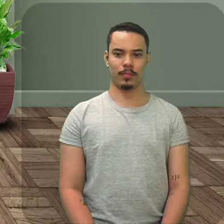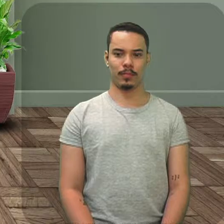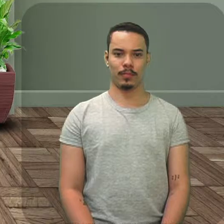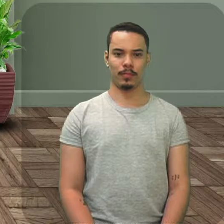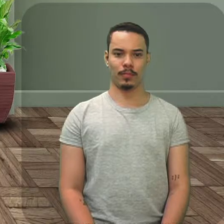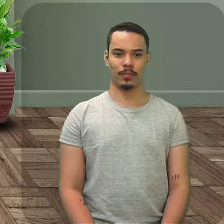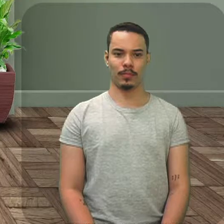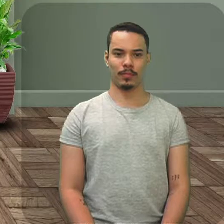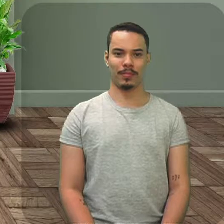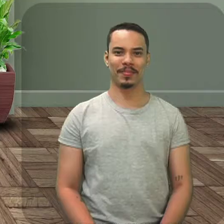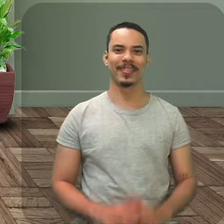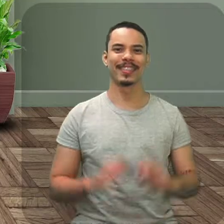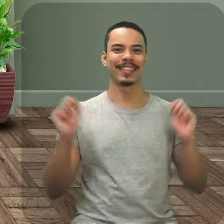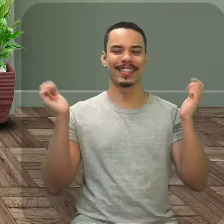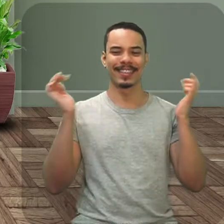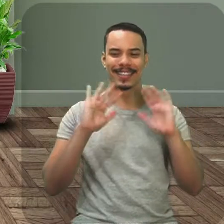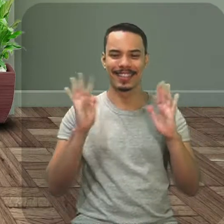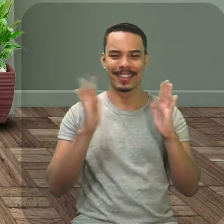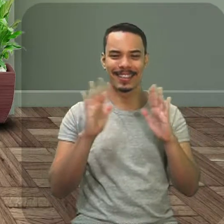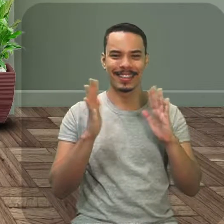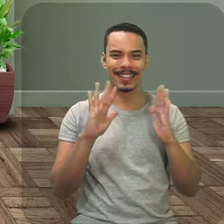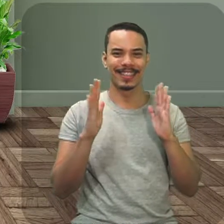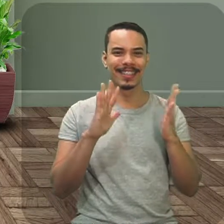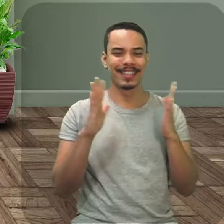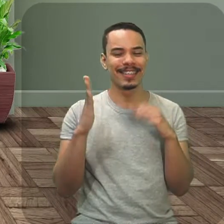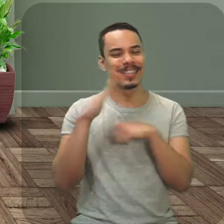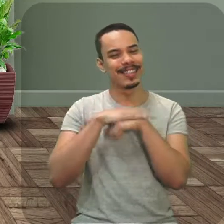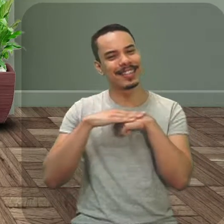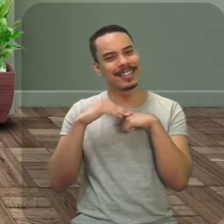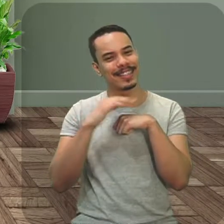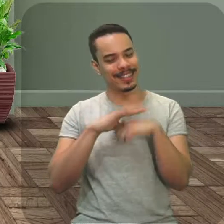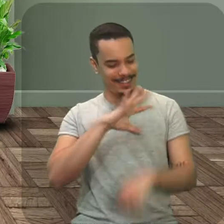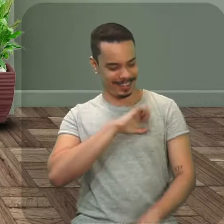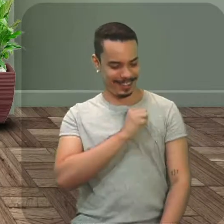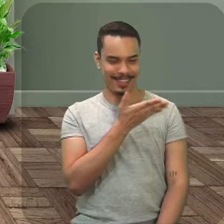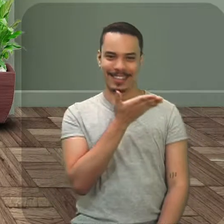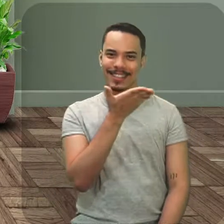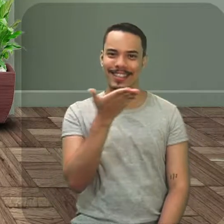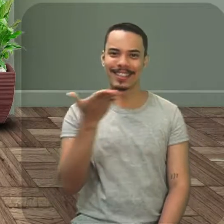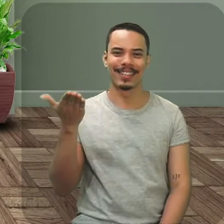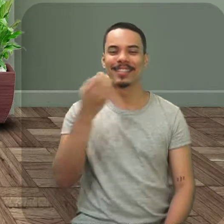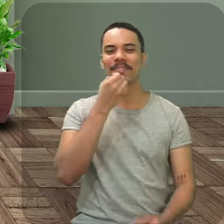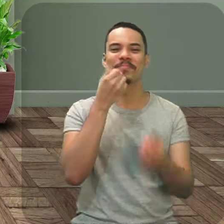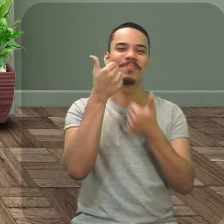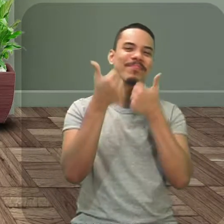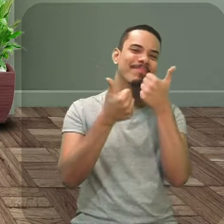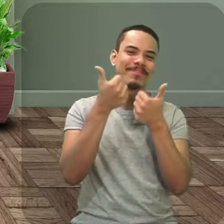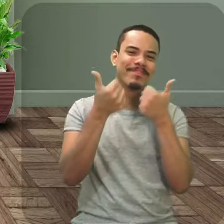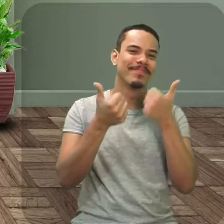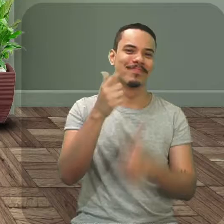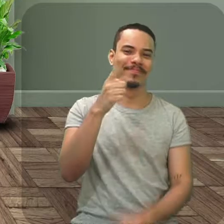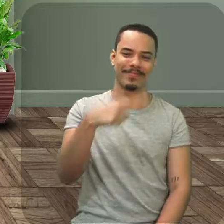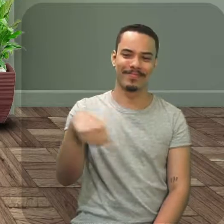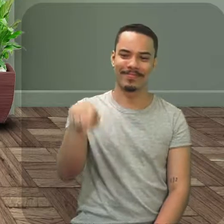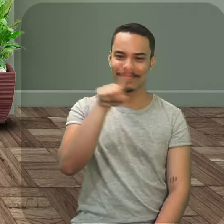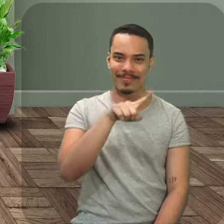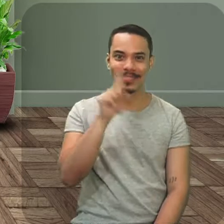o Olá madrinho se tudo bem com vocês